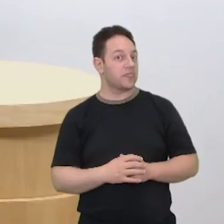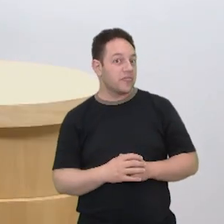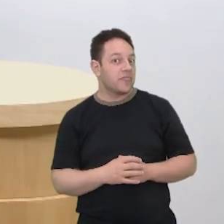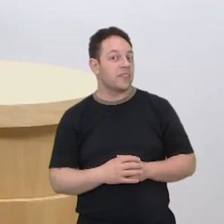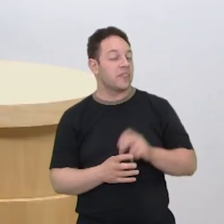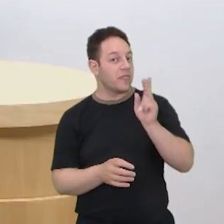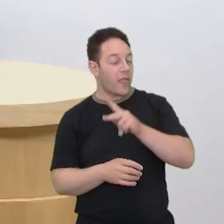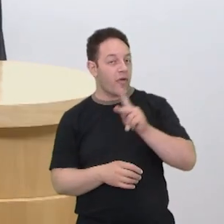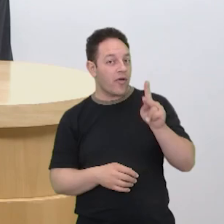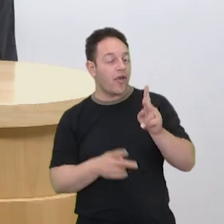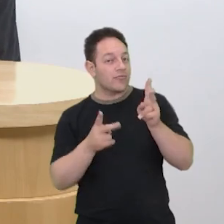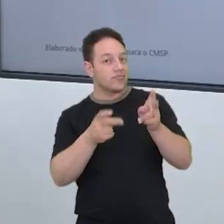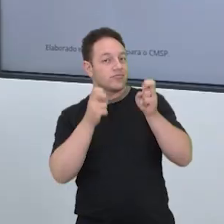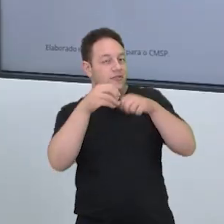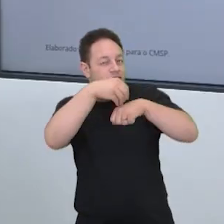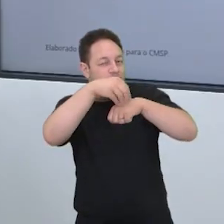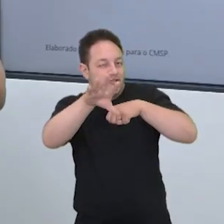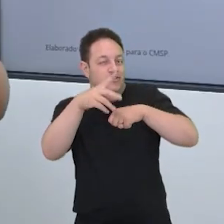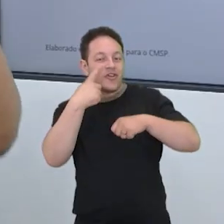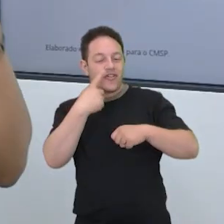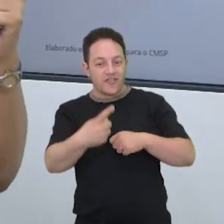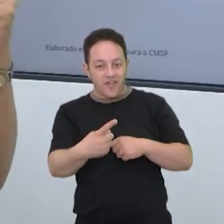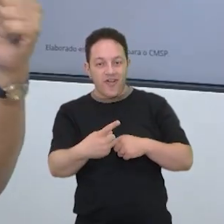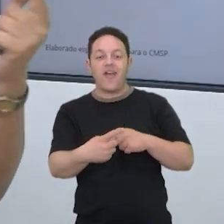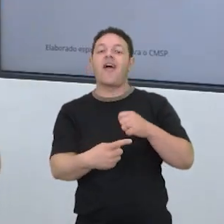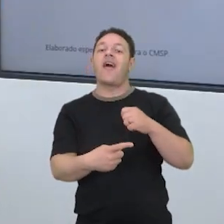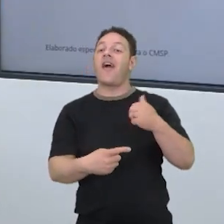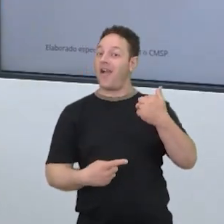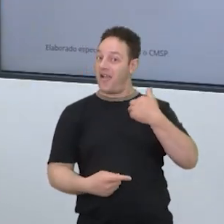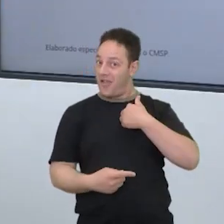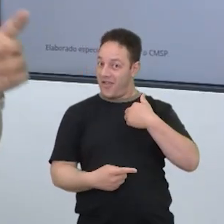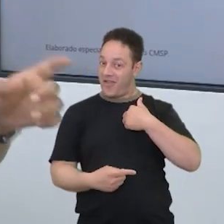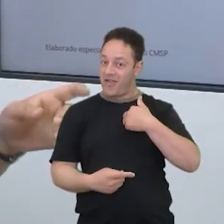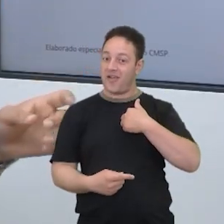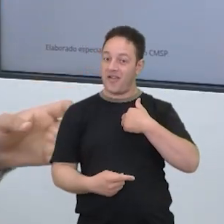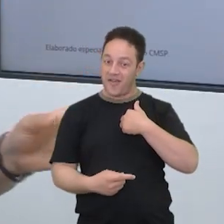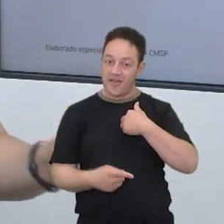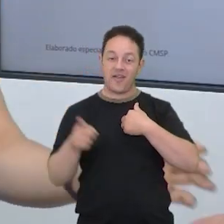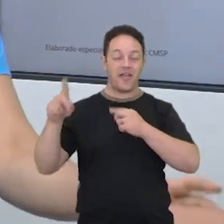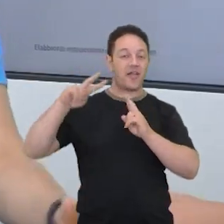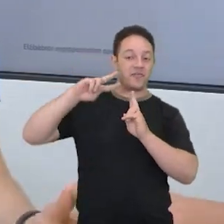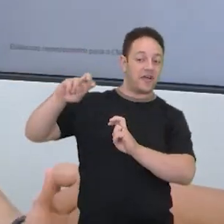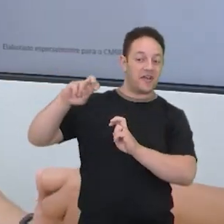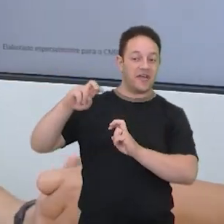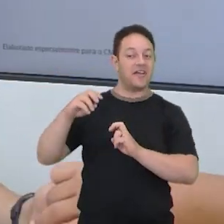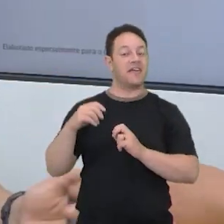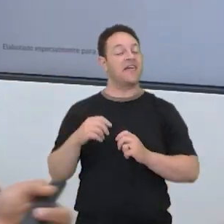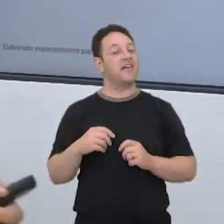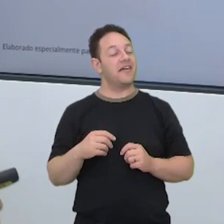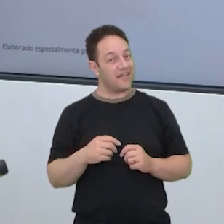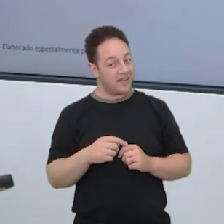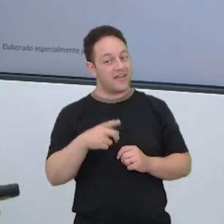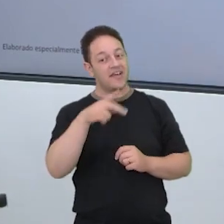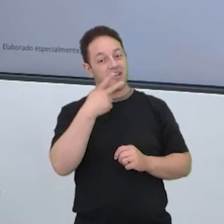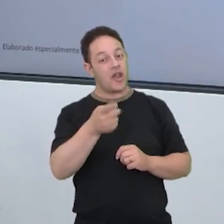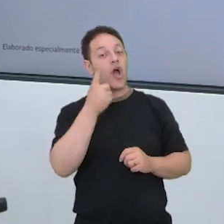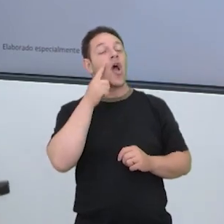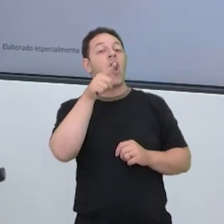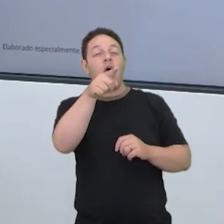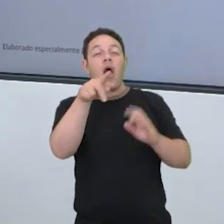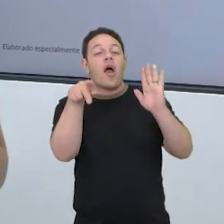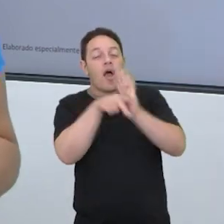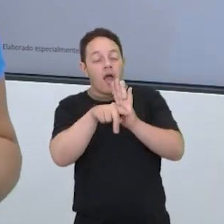a dica do professor Alexandre. Ele já observou eu resolvendo conta de logaritmo e ele falou: a propriedade